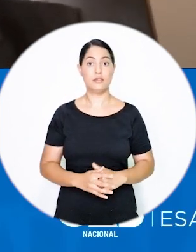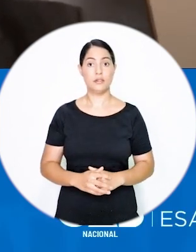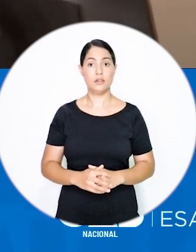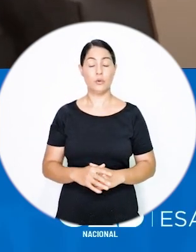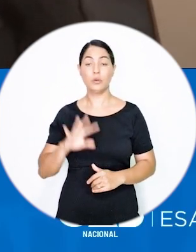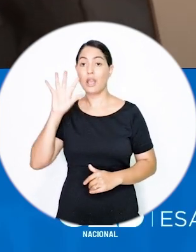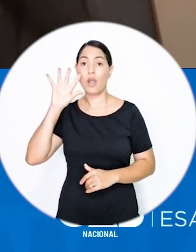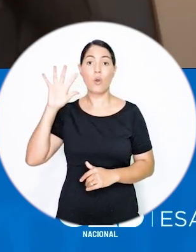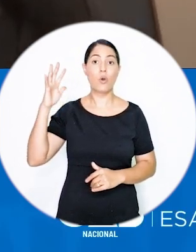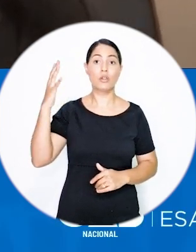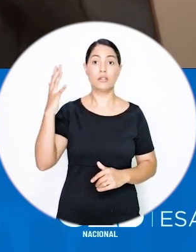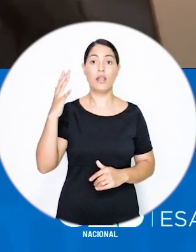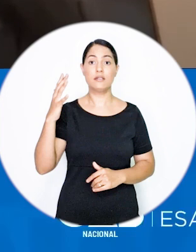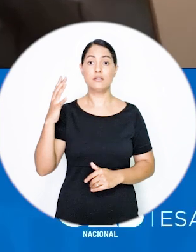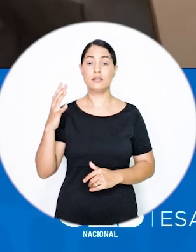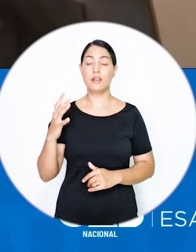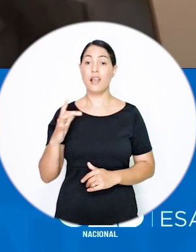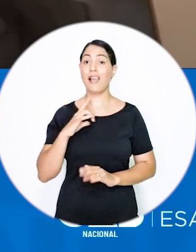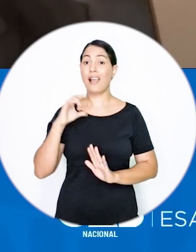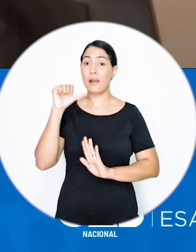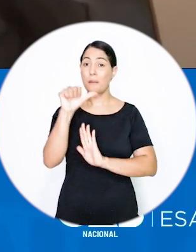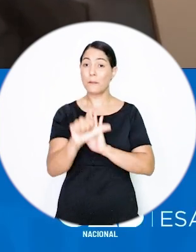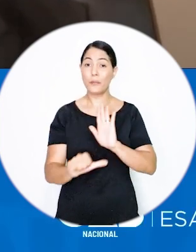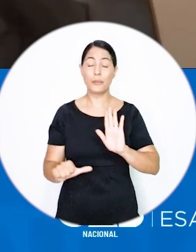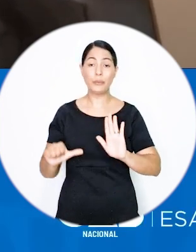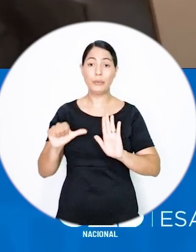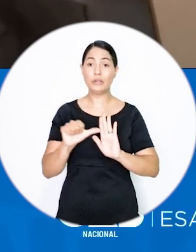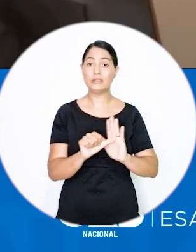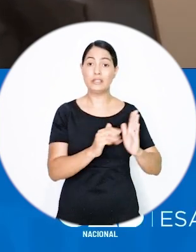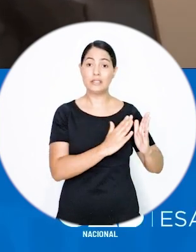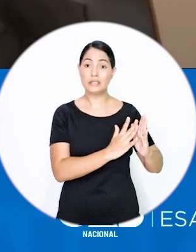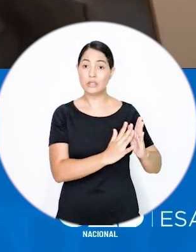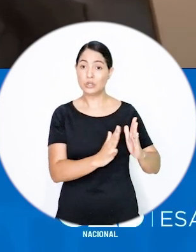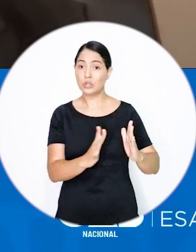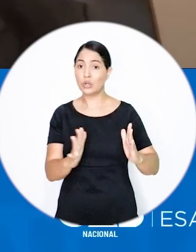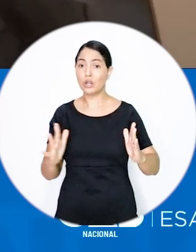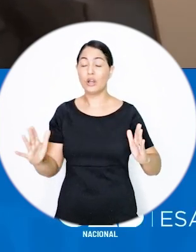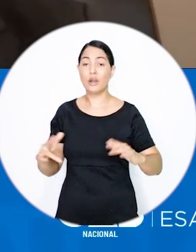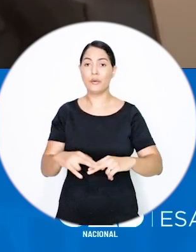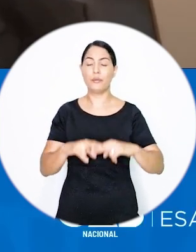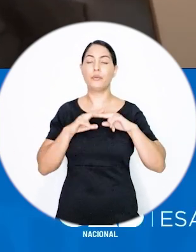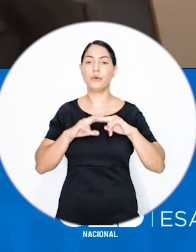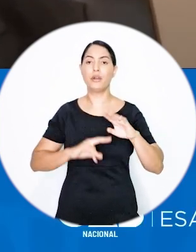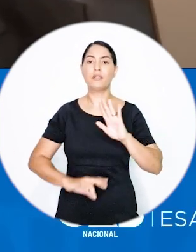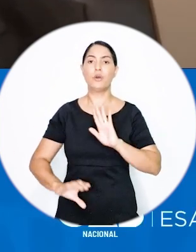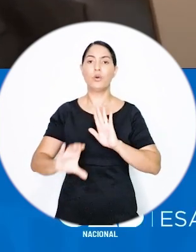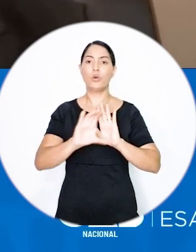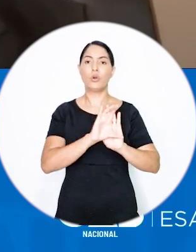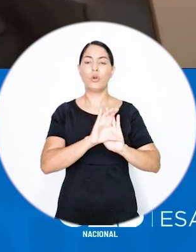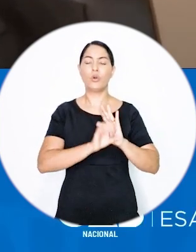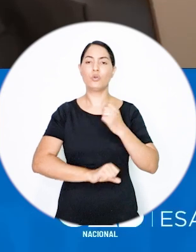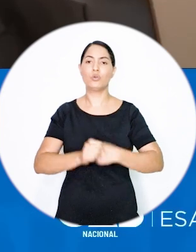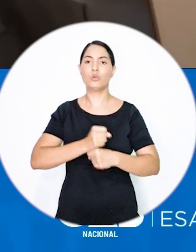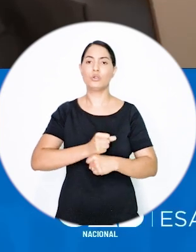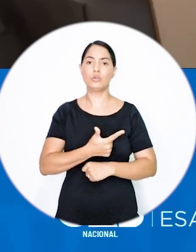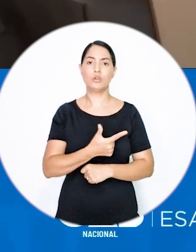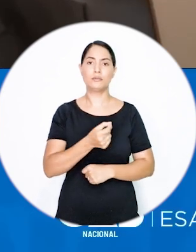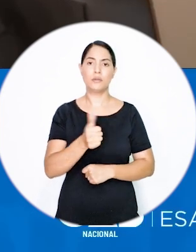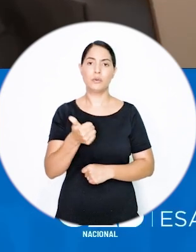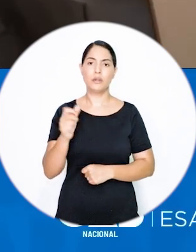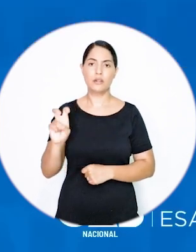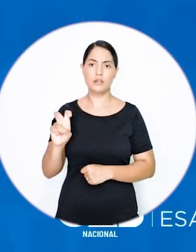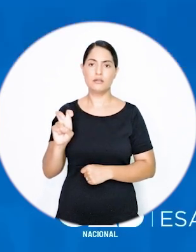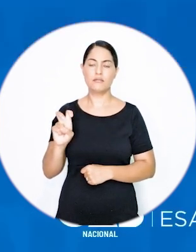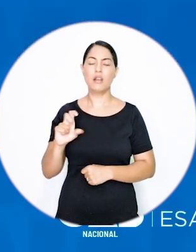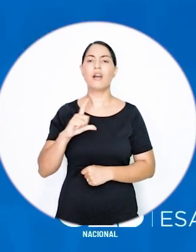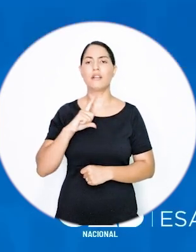maiores reformas que existem no processo, considerando que o Código 73, o Código